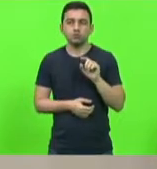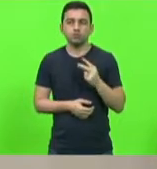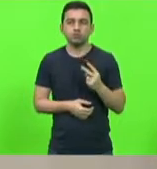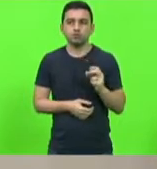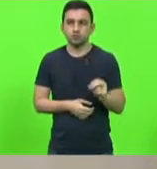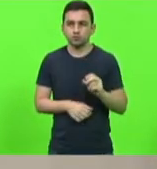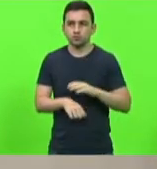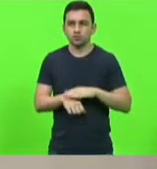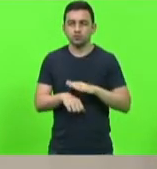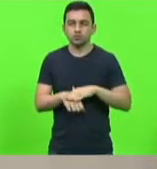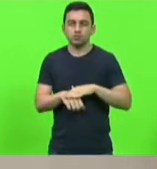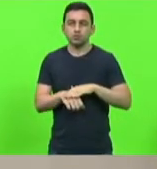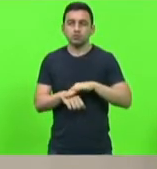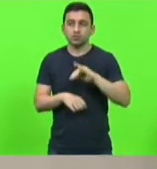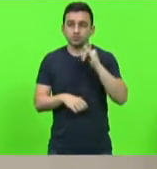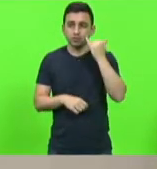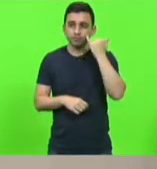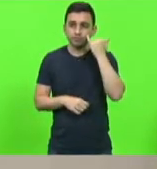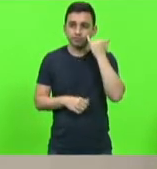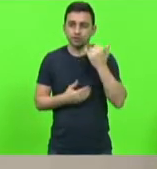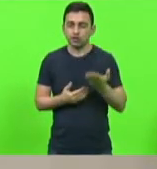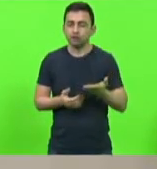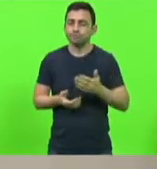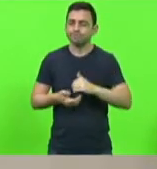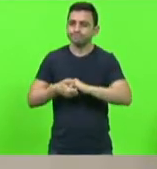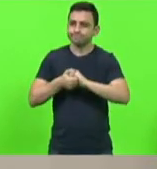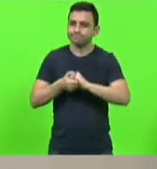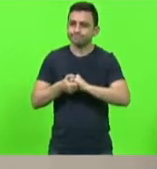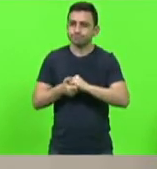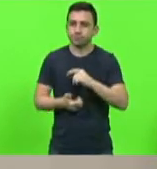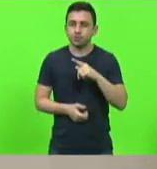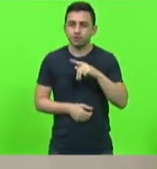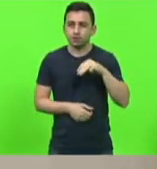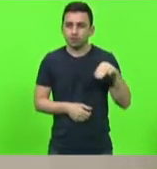Jessé Lopes, cumprimentando a guarnição PM